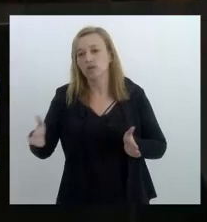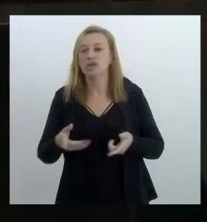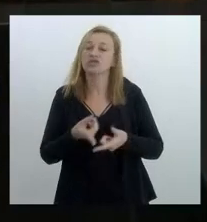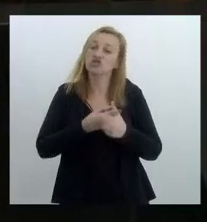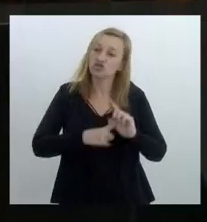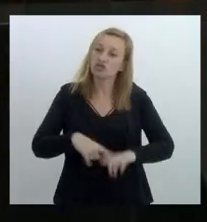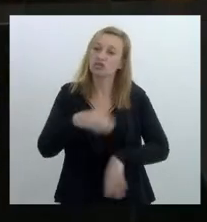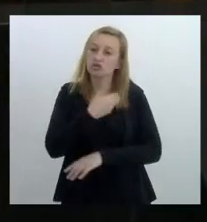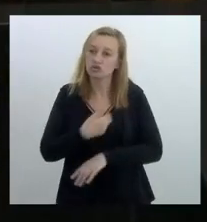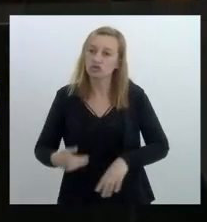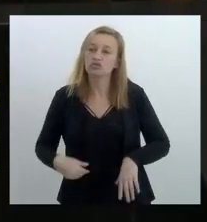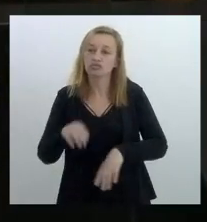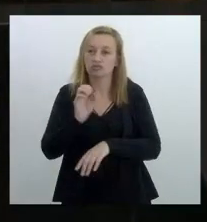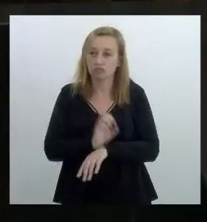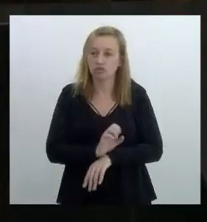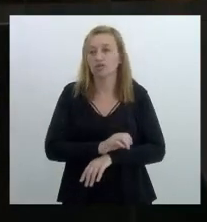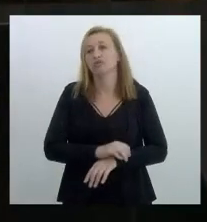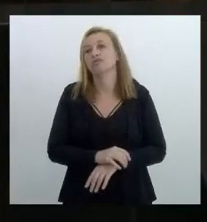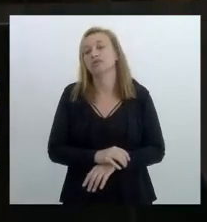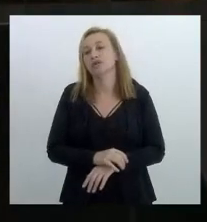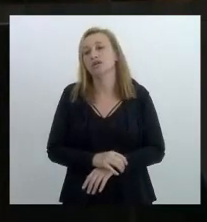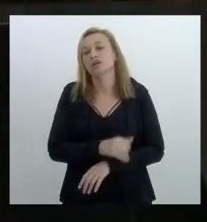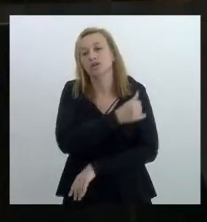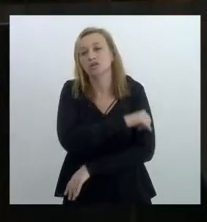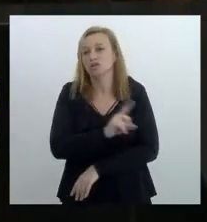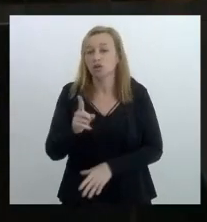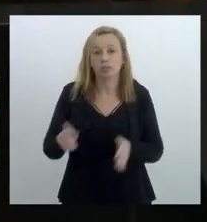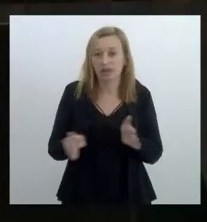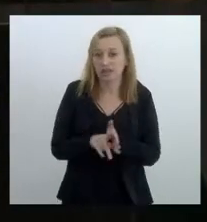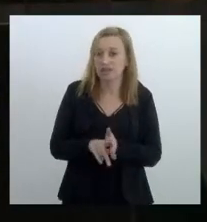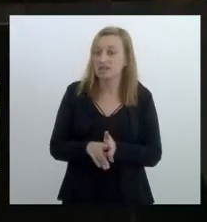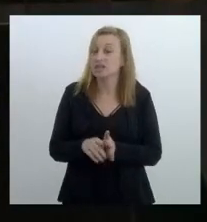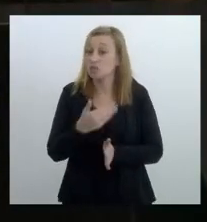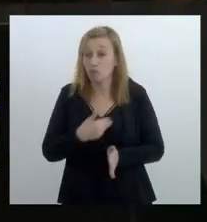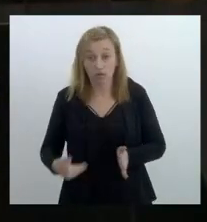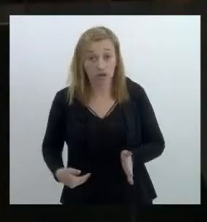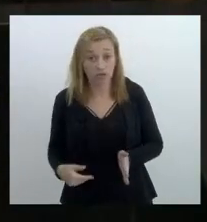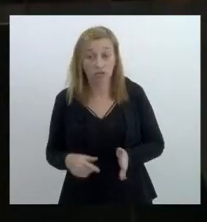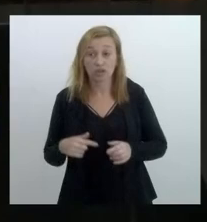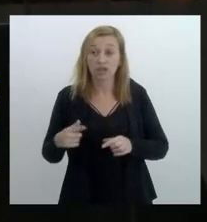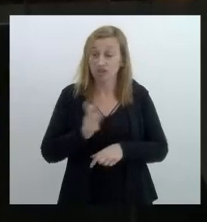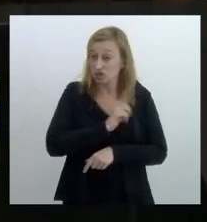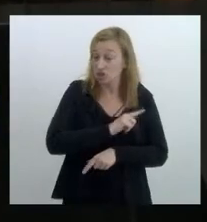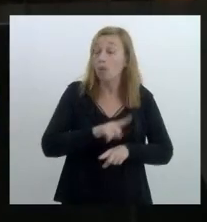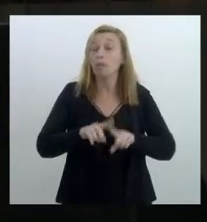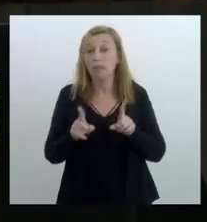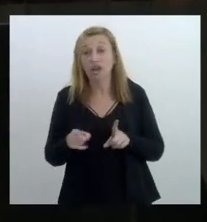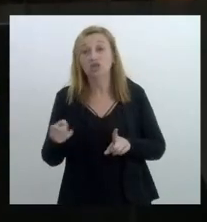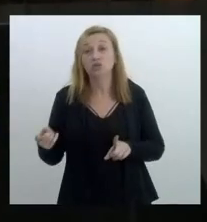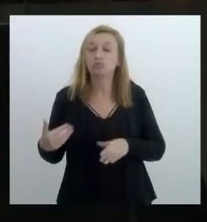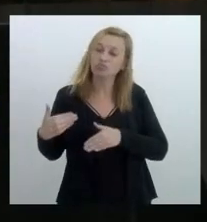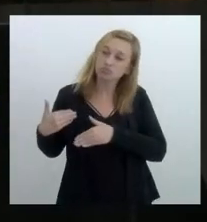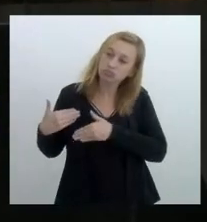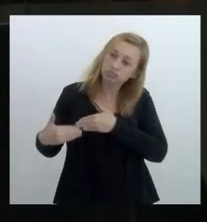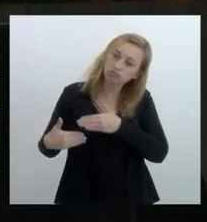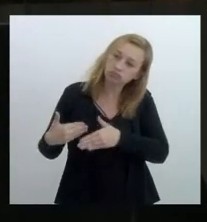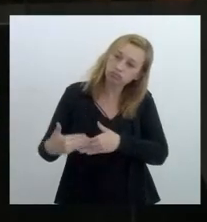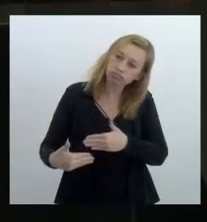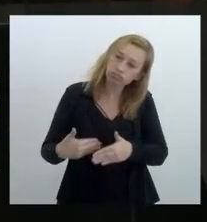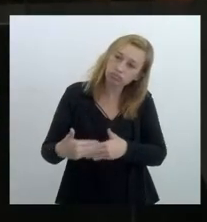endividamento do Estado do Rio de Janeiro, que, óbvio, não vem desse governo, não vem dessa gestão, mas vem de um